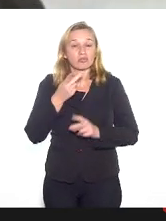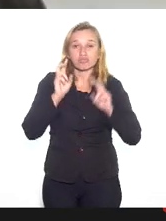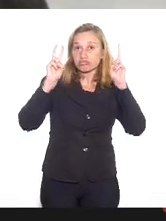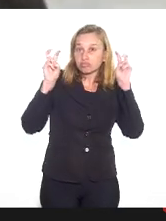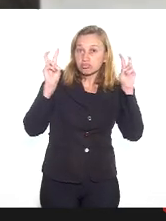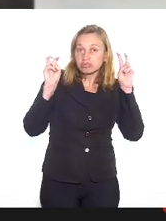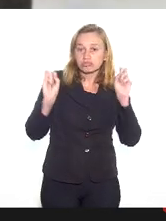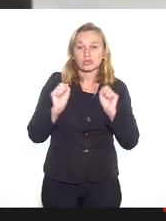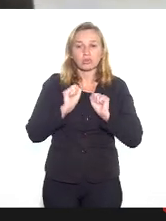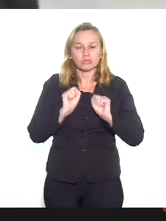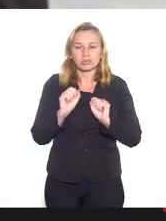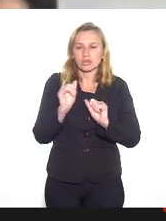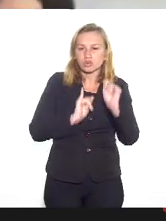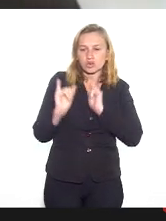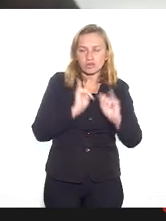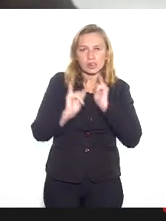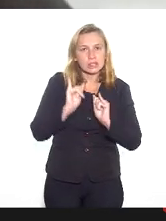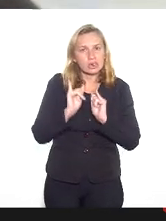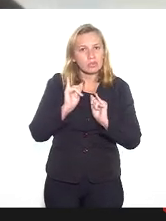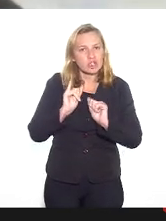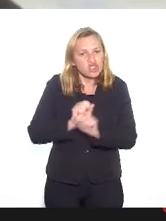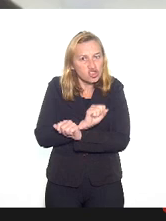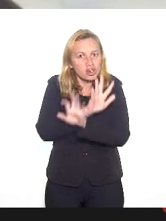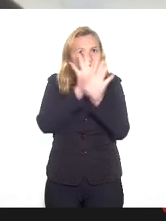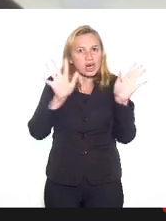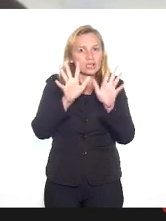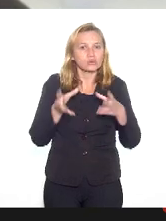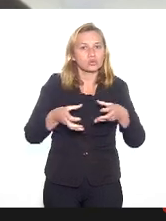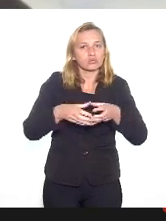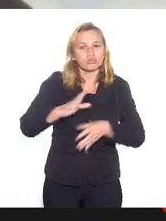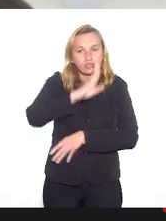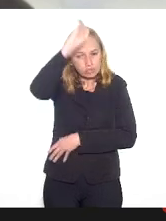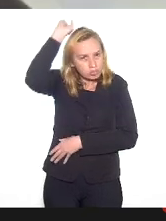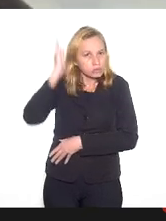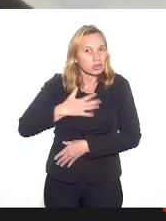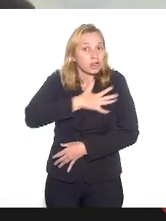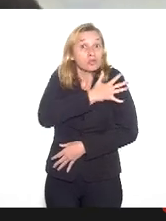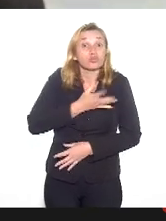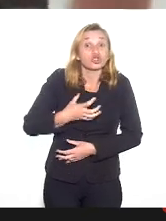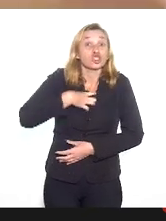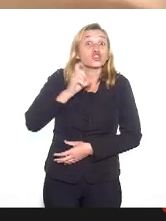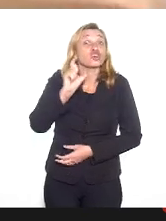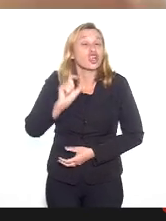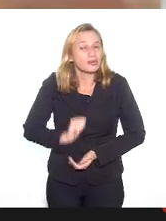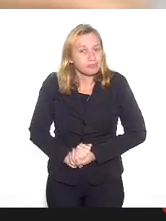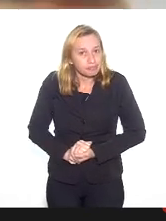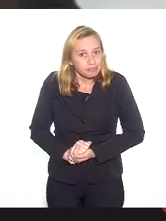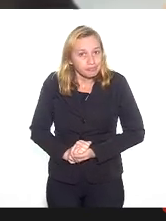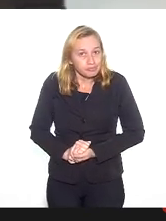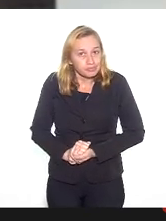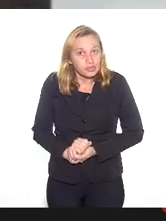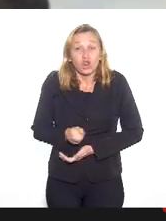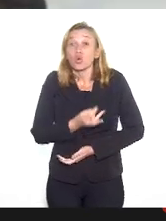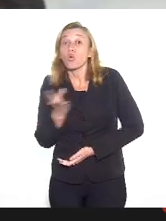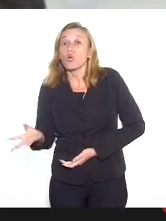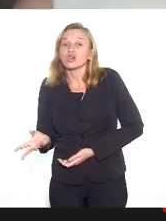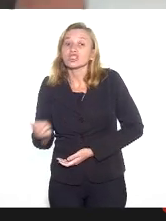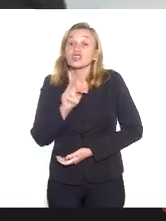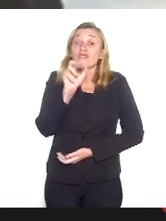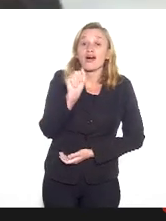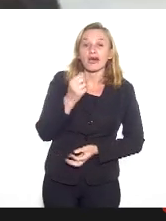para que a gente tivesse uma informação mais precisa do Corpo de Bombeiros Militar, no sentido de que quantas vagas